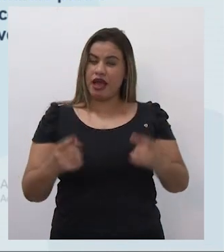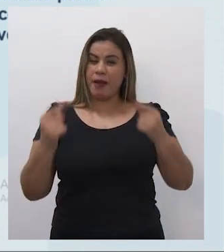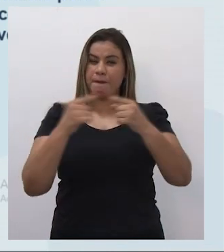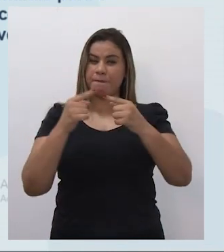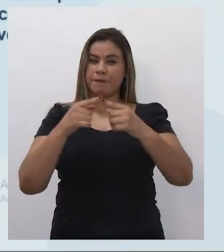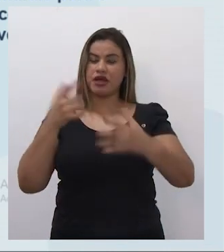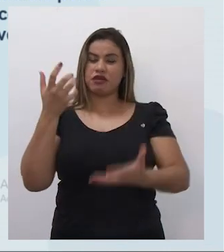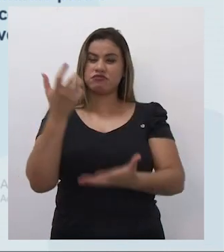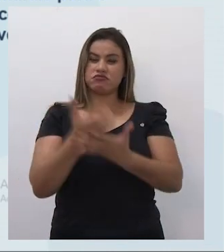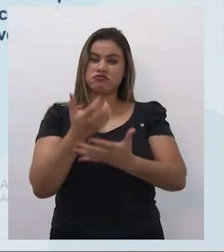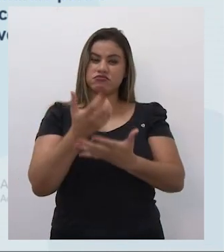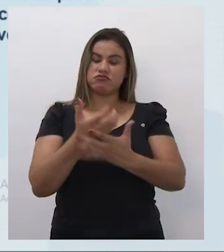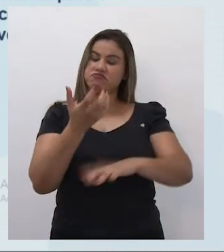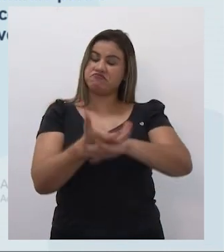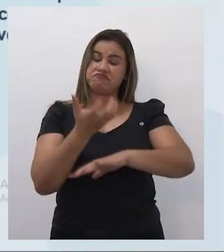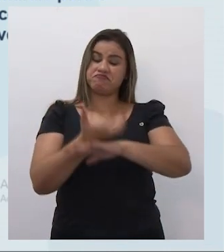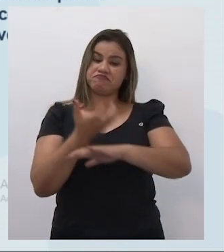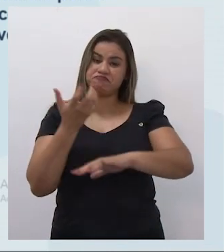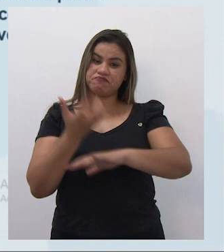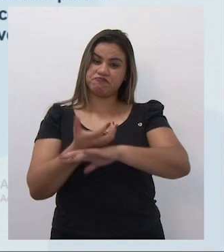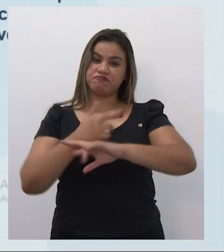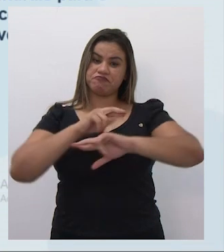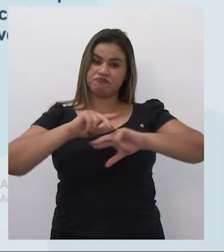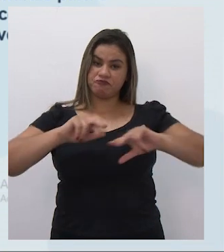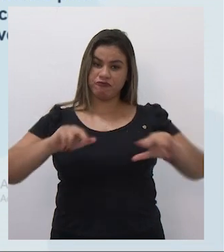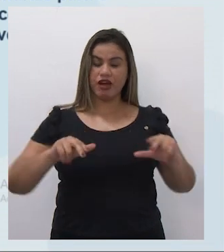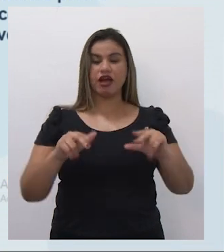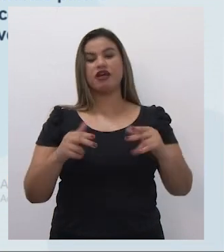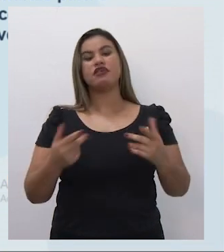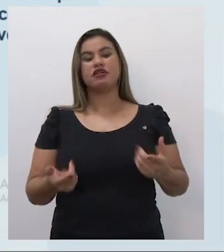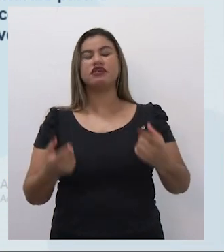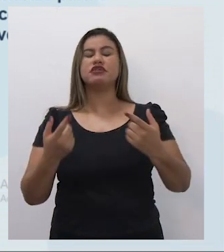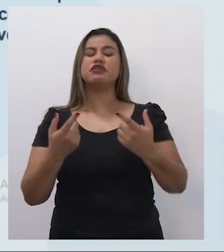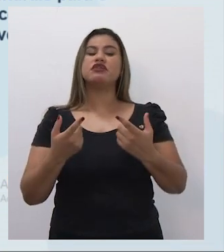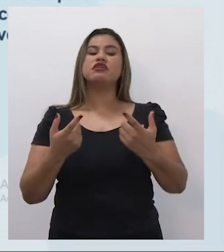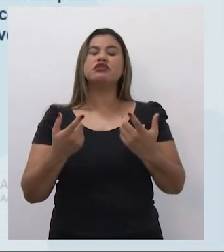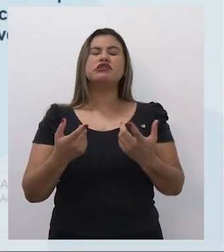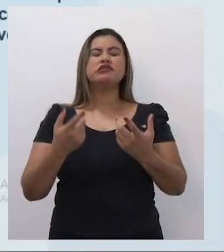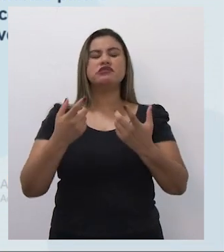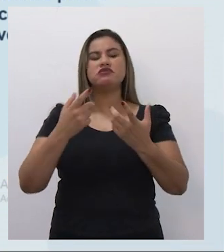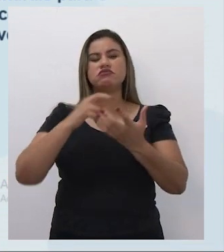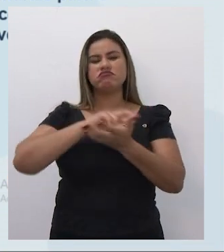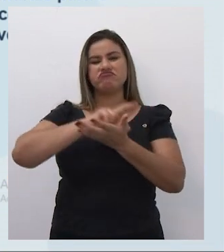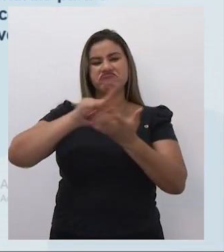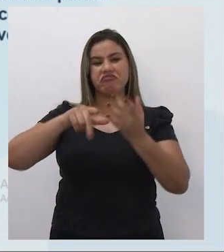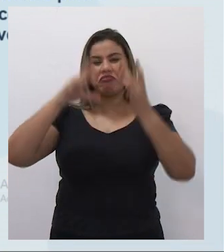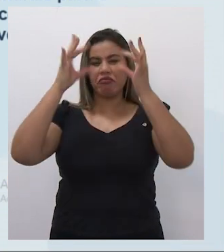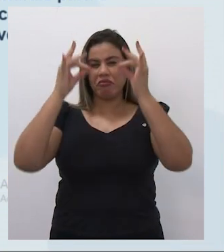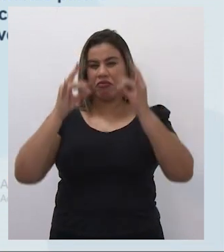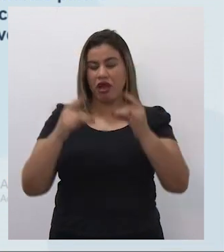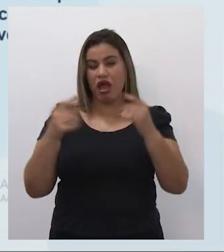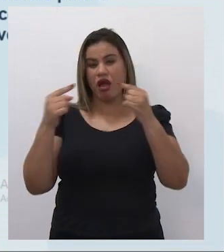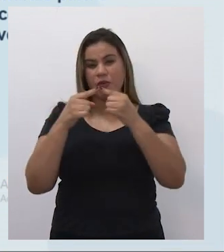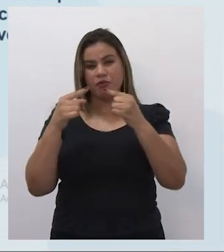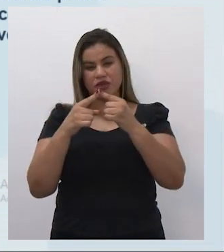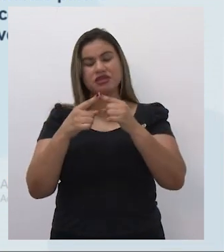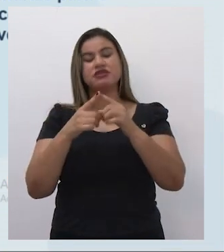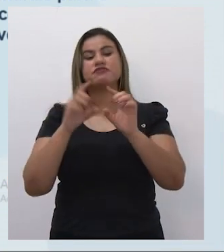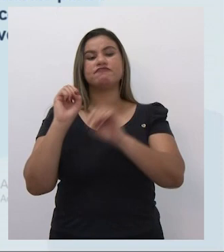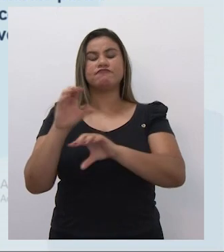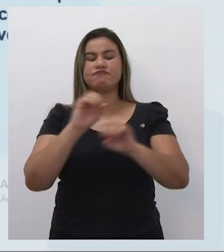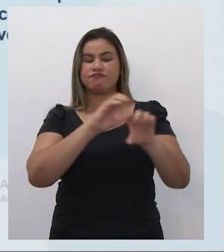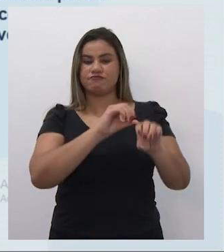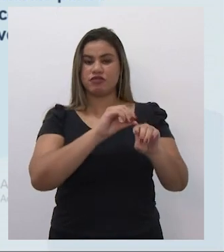componentes curriculares ou desses elementos disciplinares, eles estarão integrados